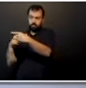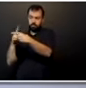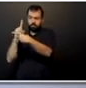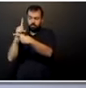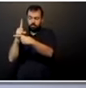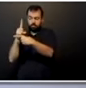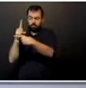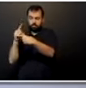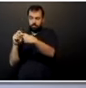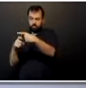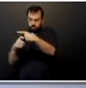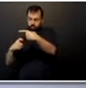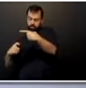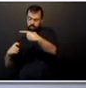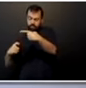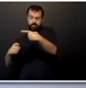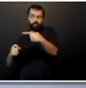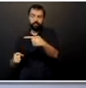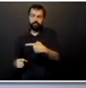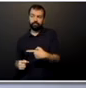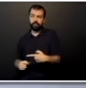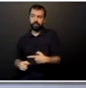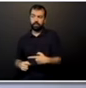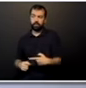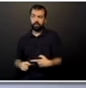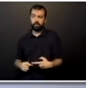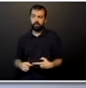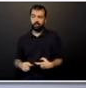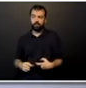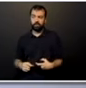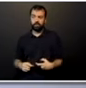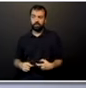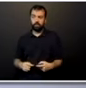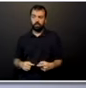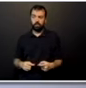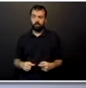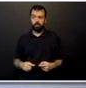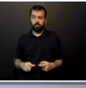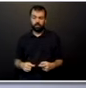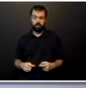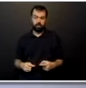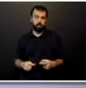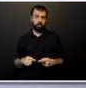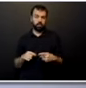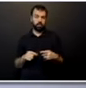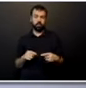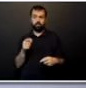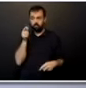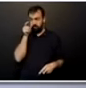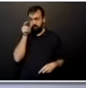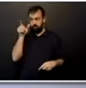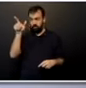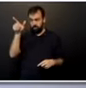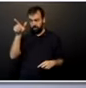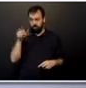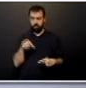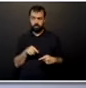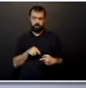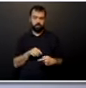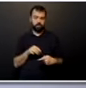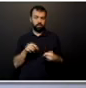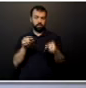mapa quantos centímetros que equivalem no real observa em em cima eu coloco no mapa